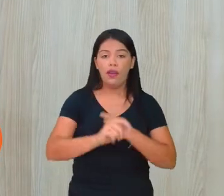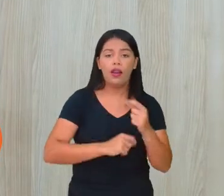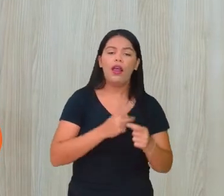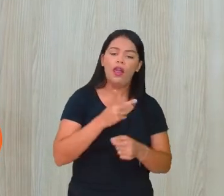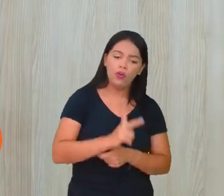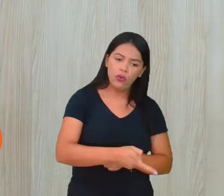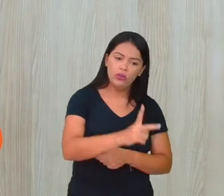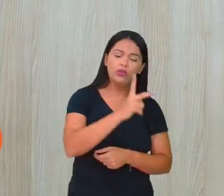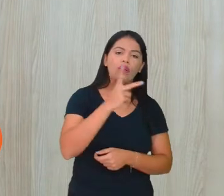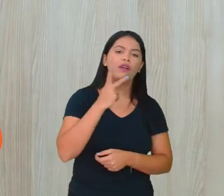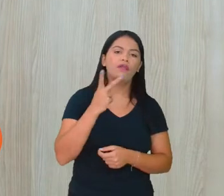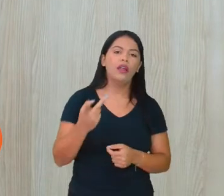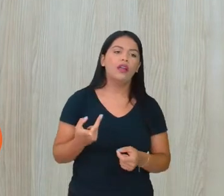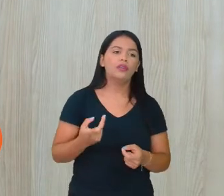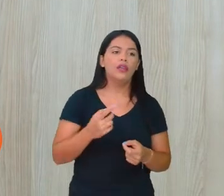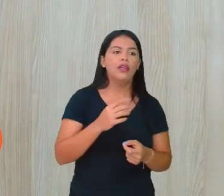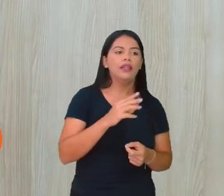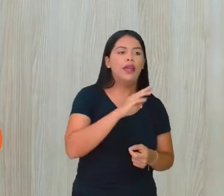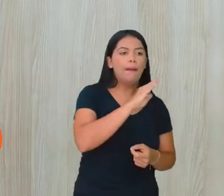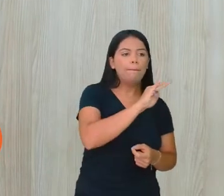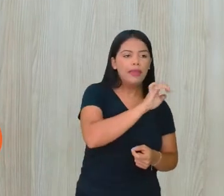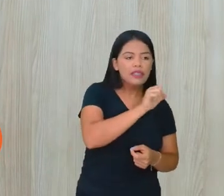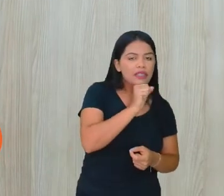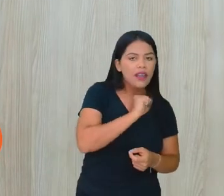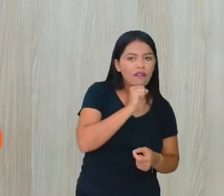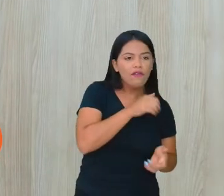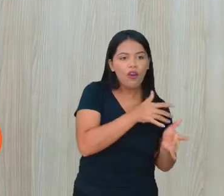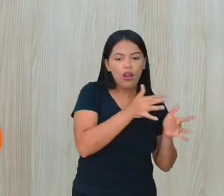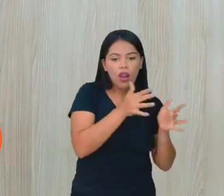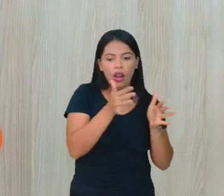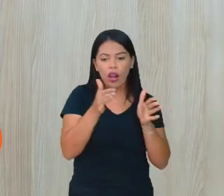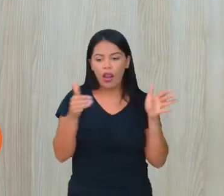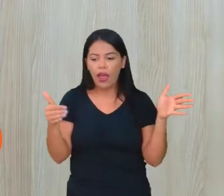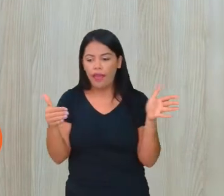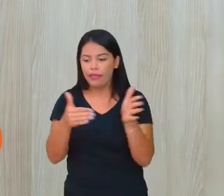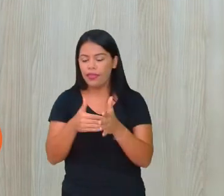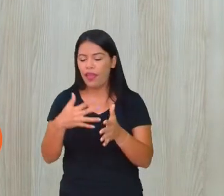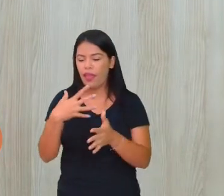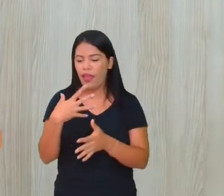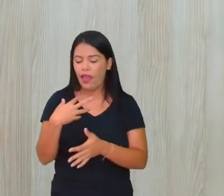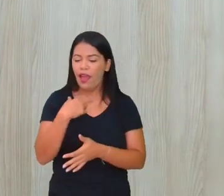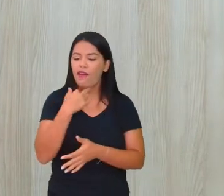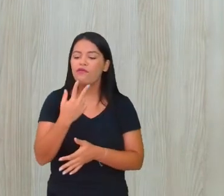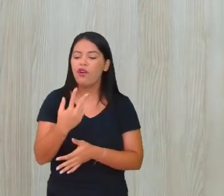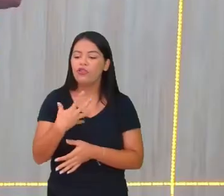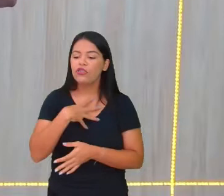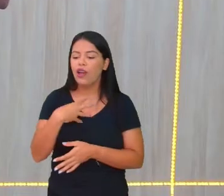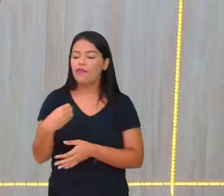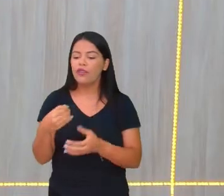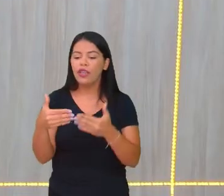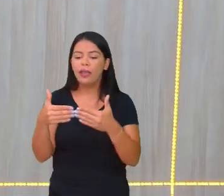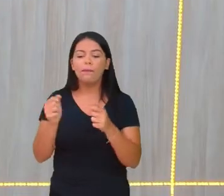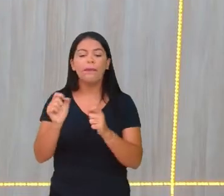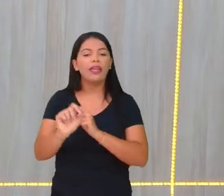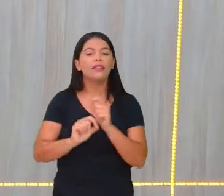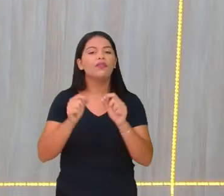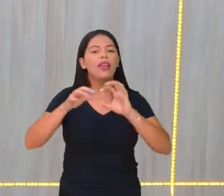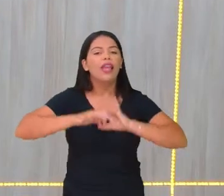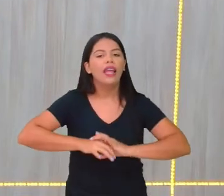criança, até a filha que tem em si as vozes, que pede o quê? A liberdade. A liberdade. Esse grito de